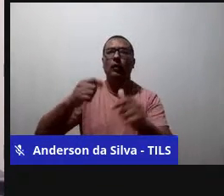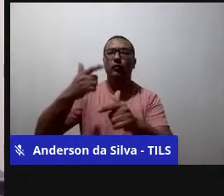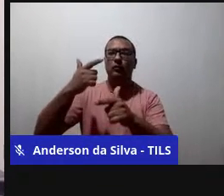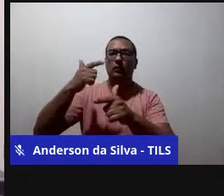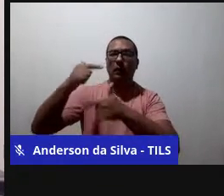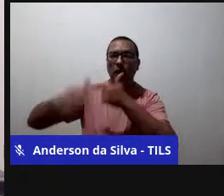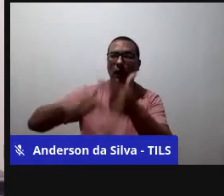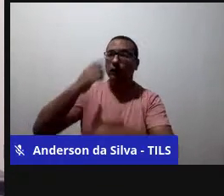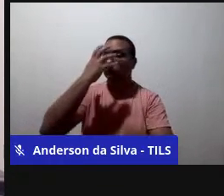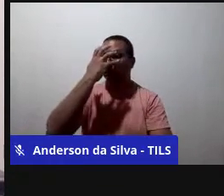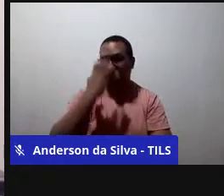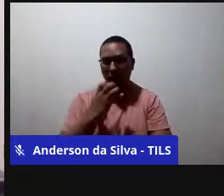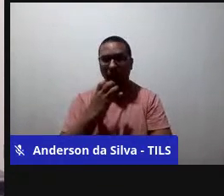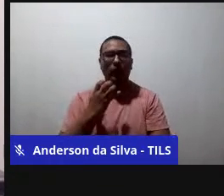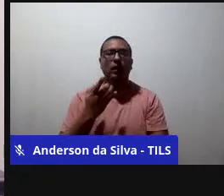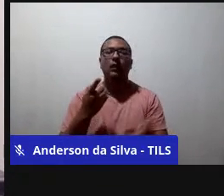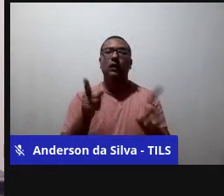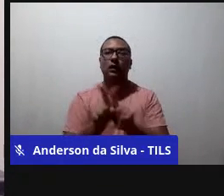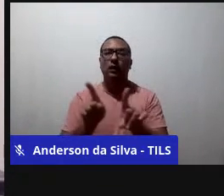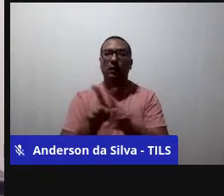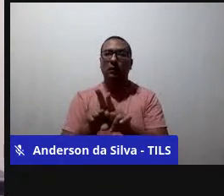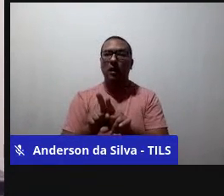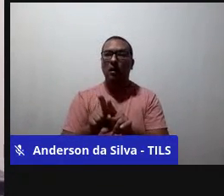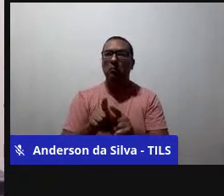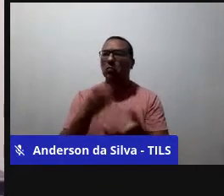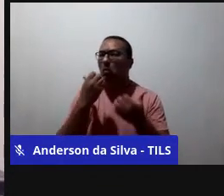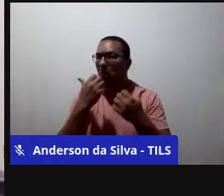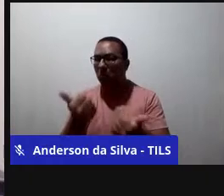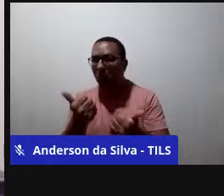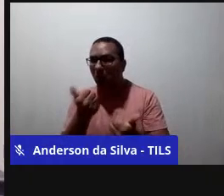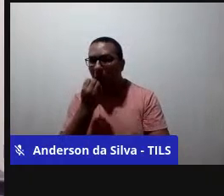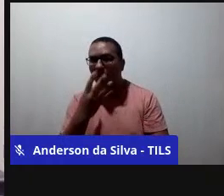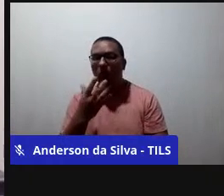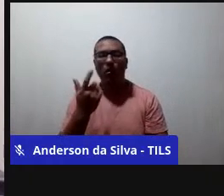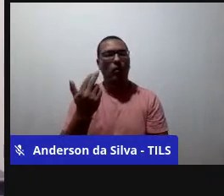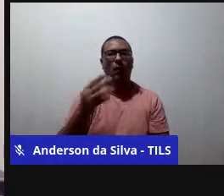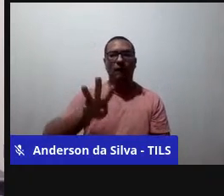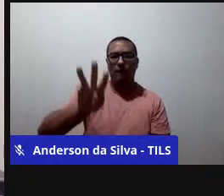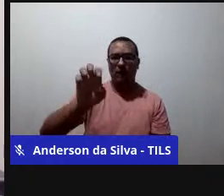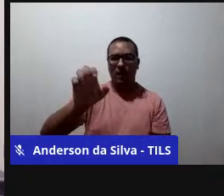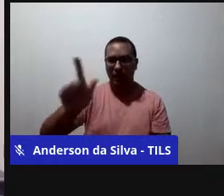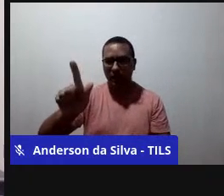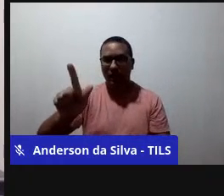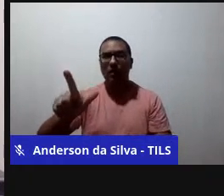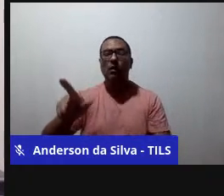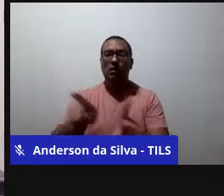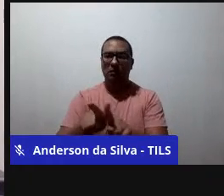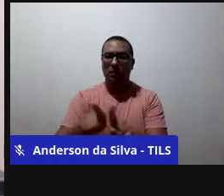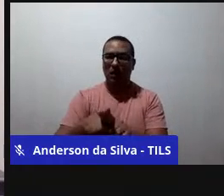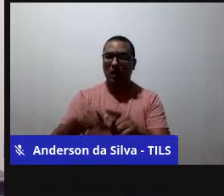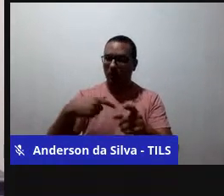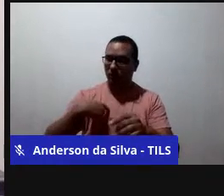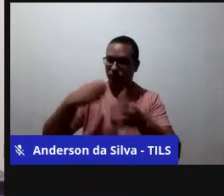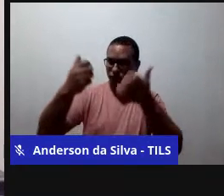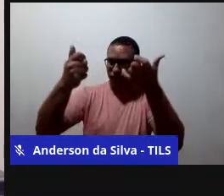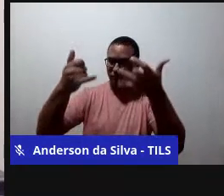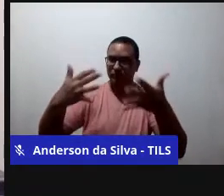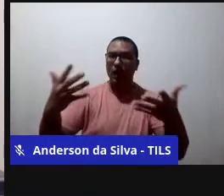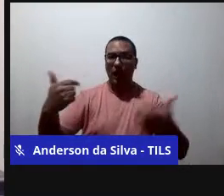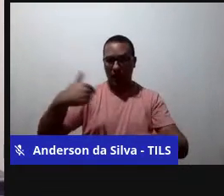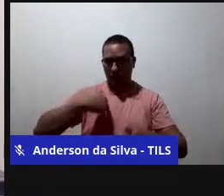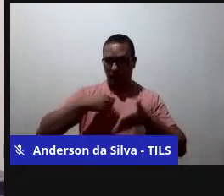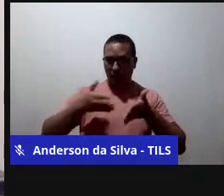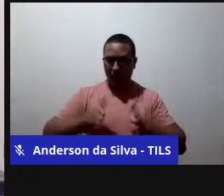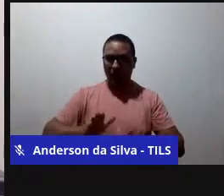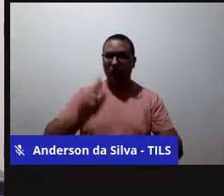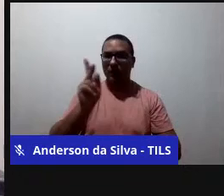sério e de classe mundial como é a VEG. Então, assim, eu só queria deixar registrado aqui que, enquanto brasileiro, é um orgulho